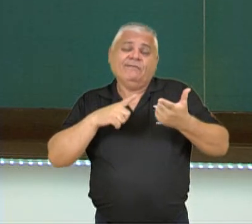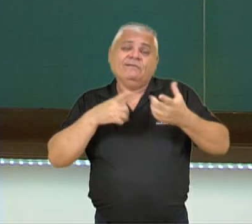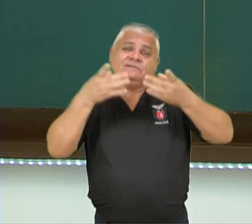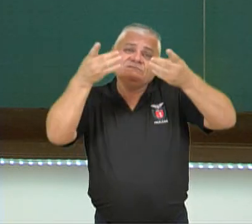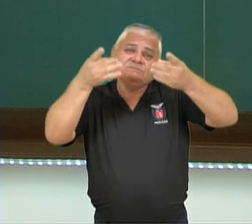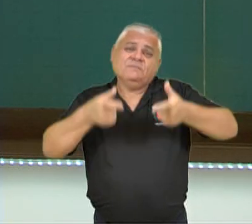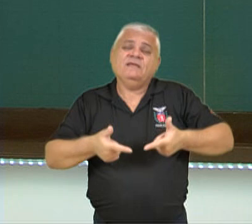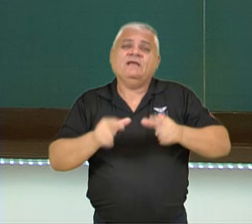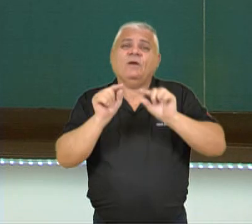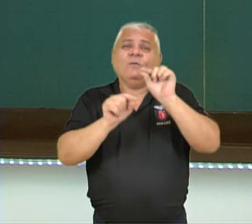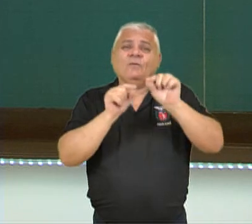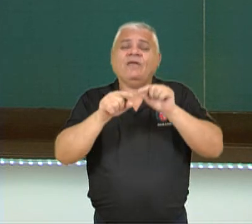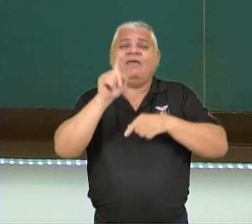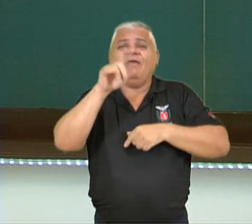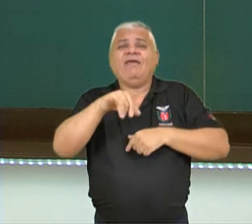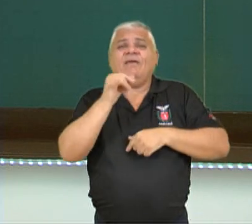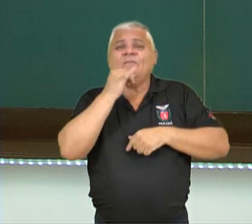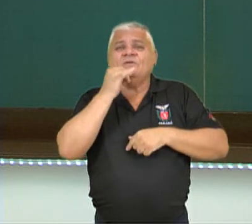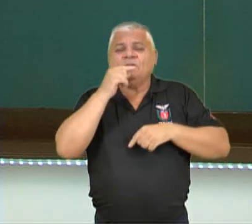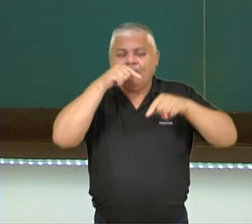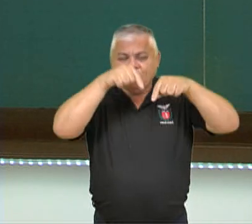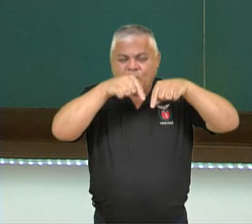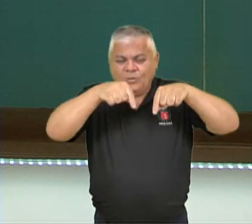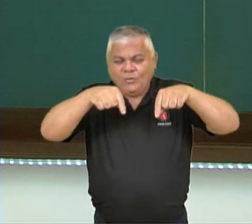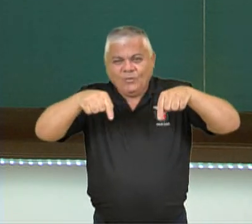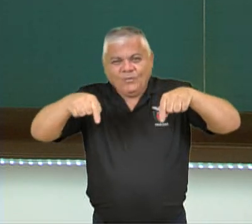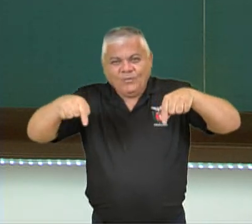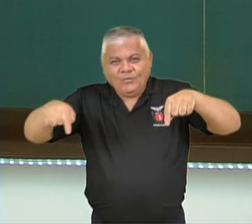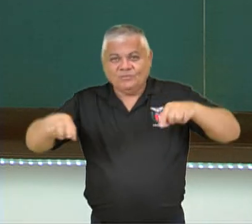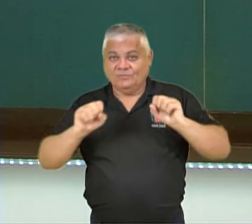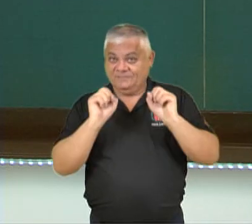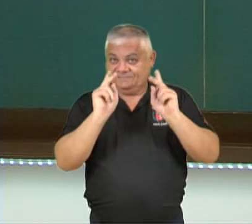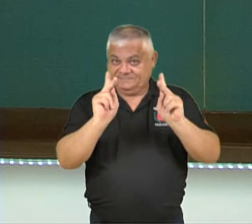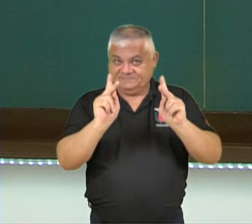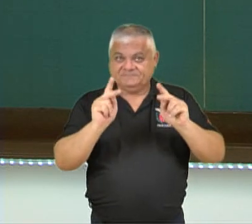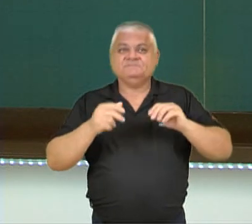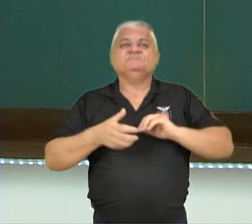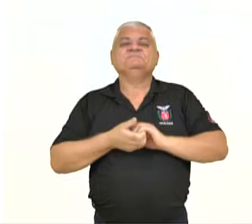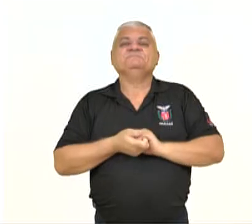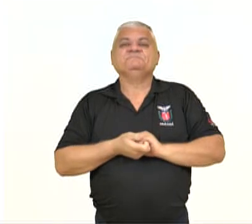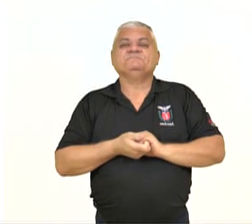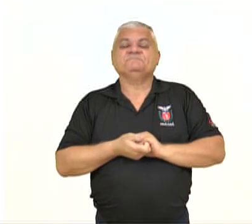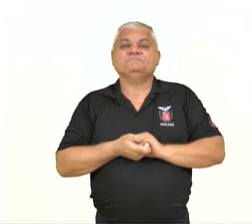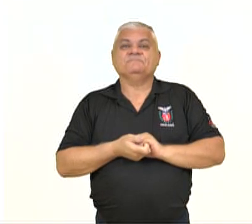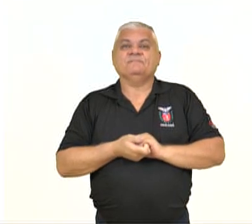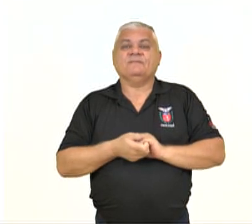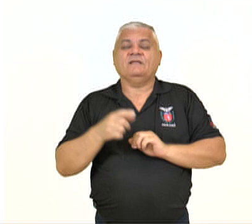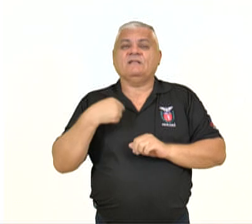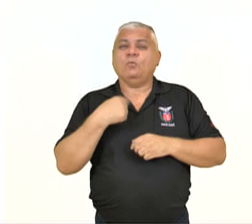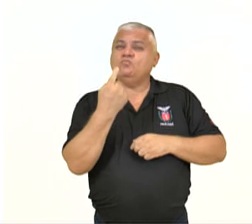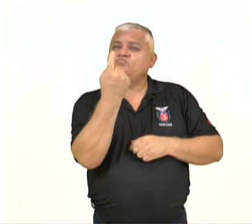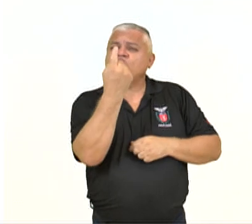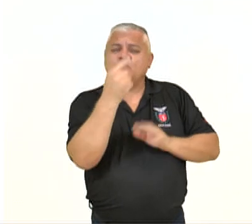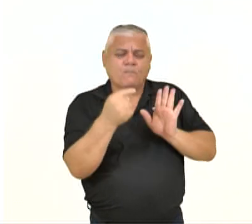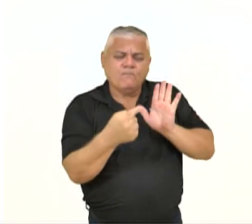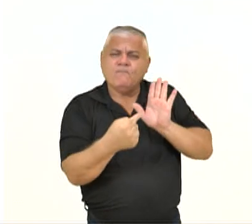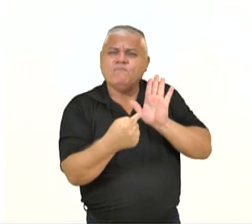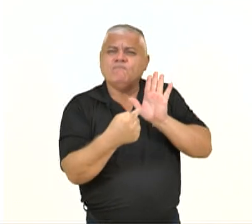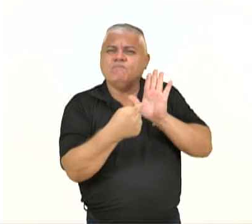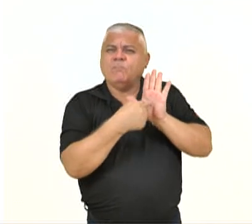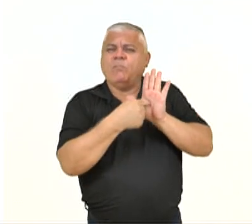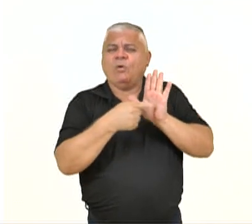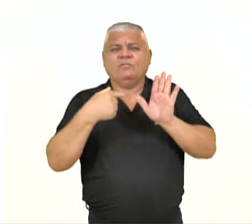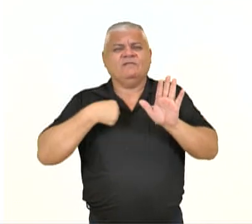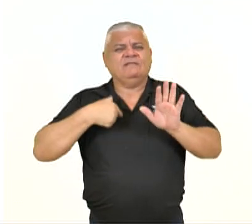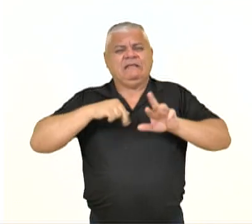reta nada mais é do que um alinhamento de pontos, ok? Através de um único ponto passam